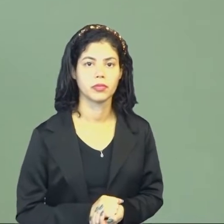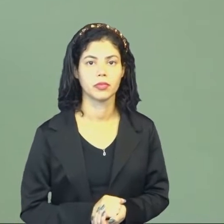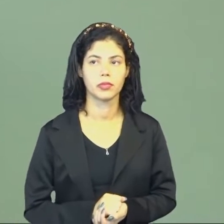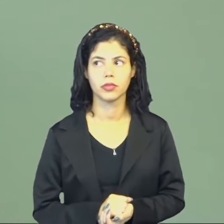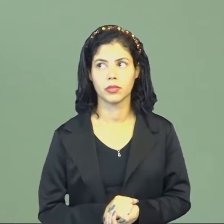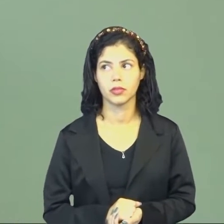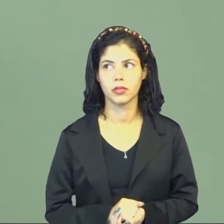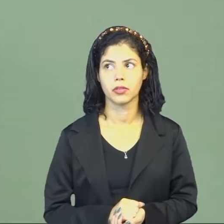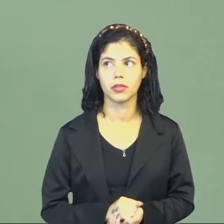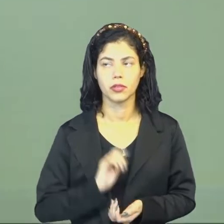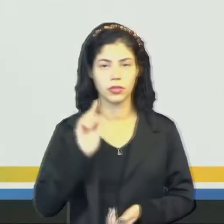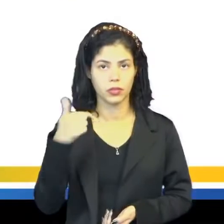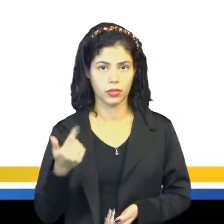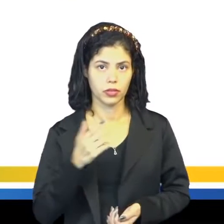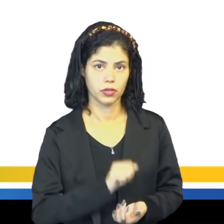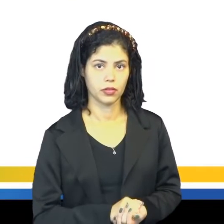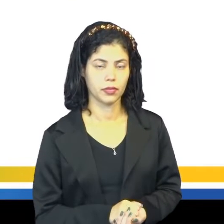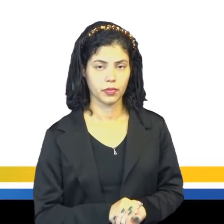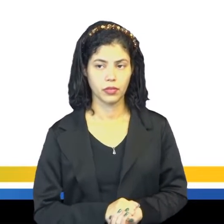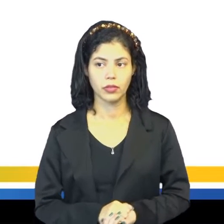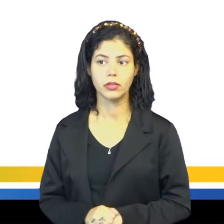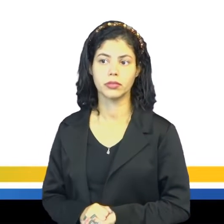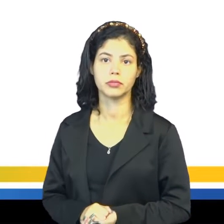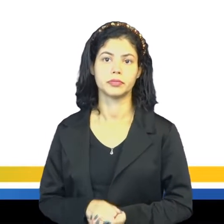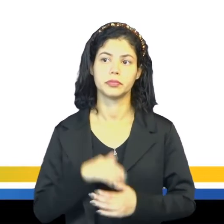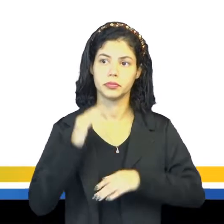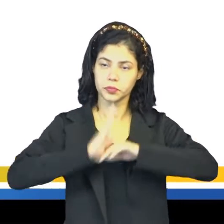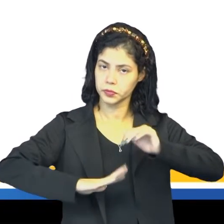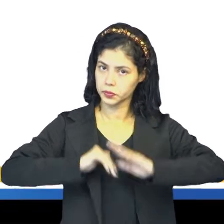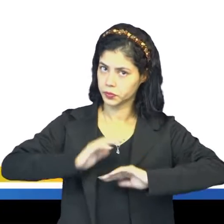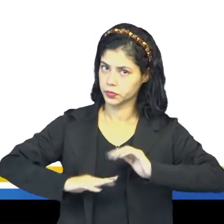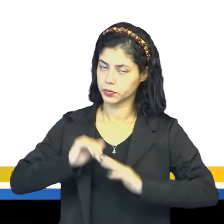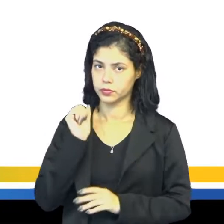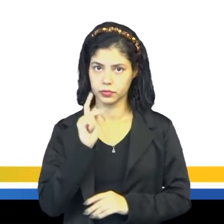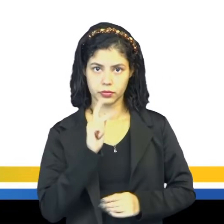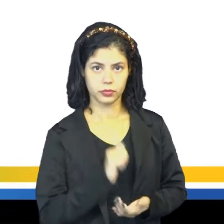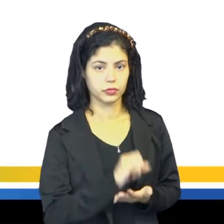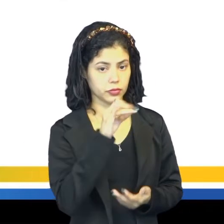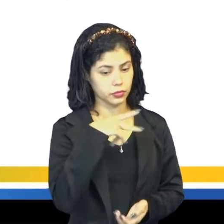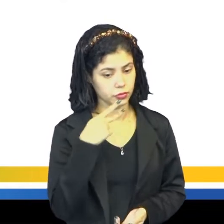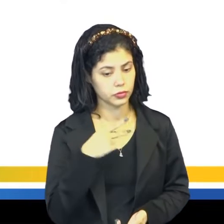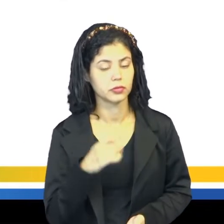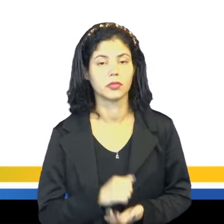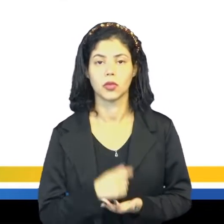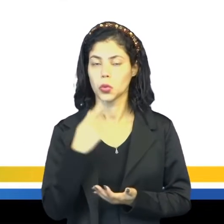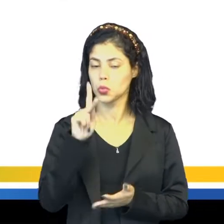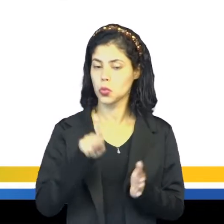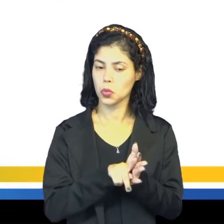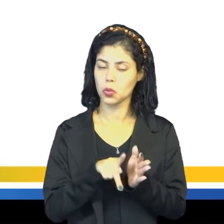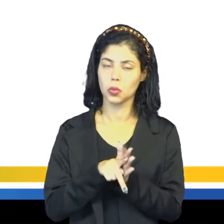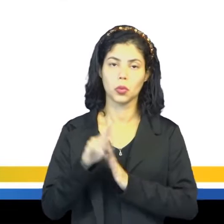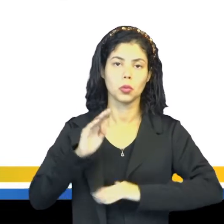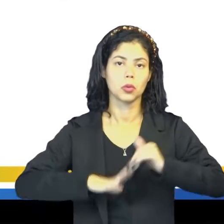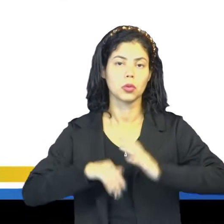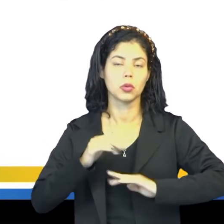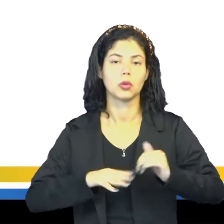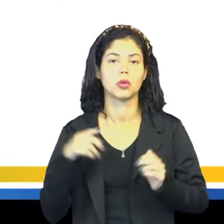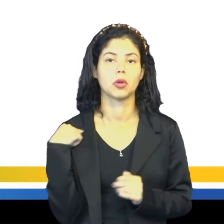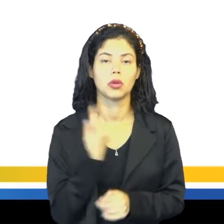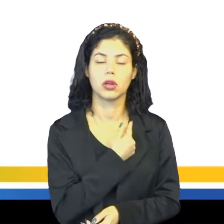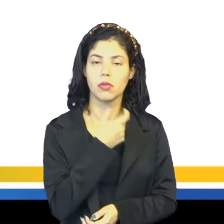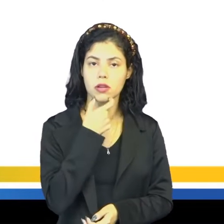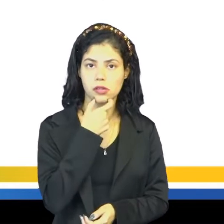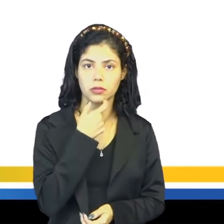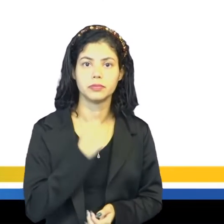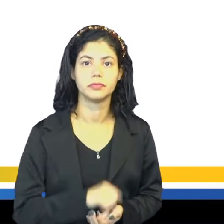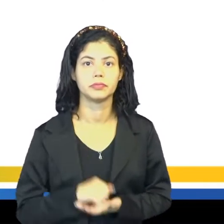nós temos occupations, as profissões, ok? Se você quer falar a sua profissão em inglês, nós temos ali